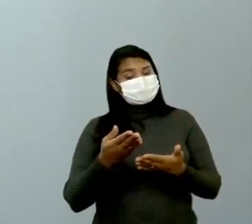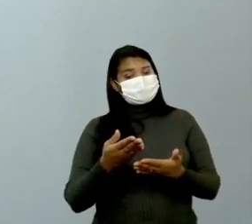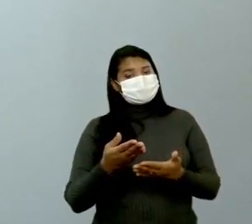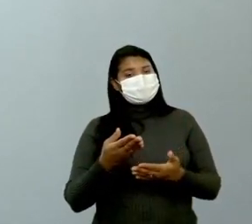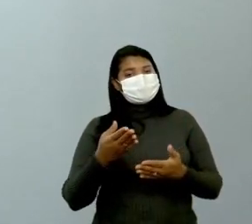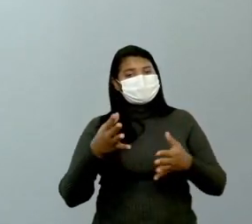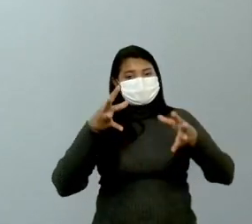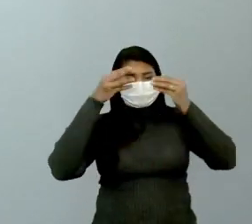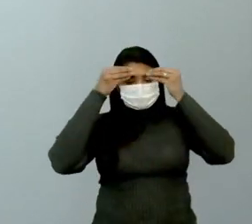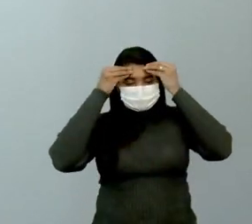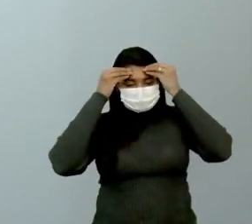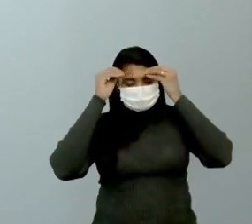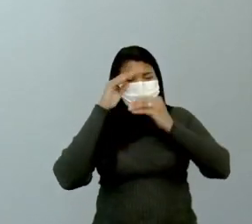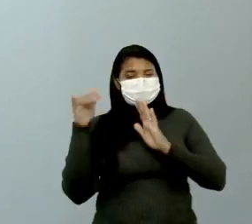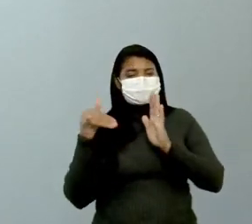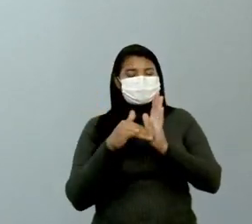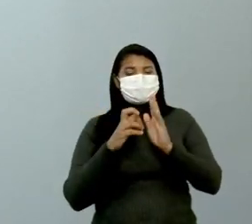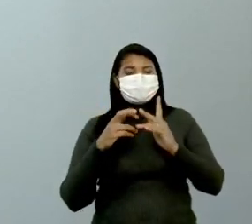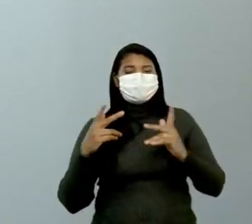preparado, ali